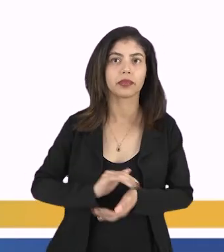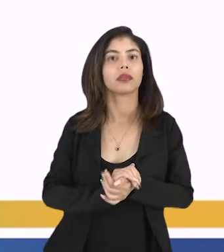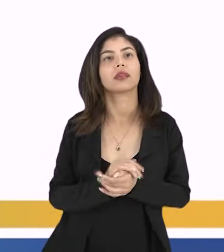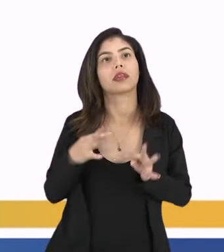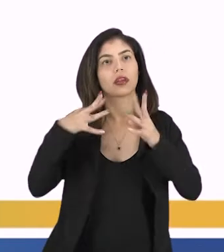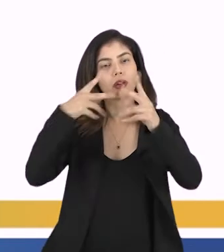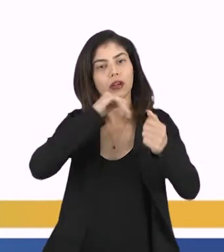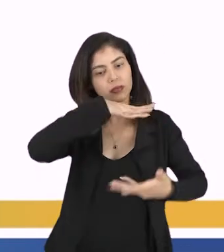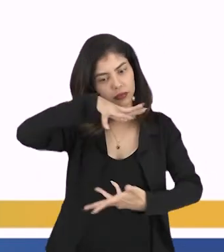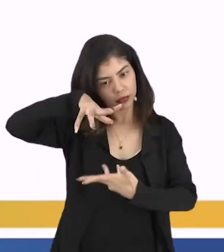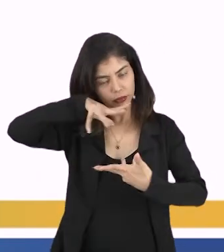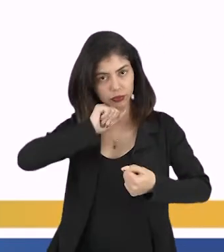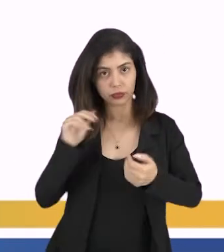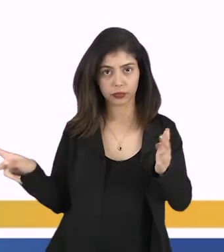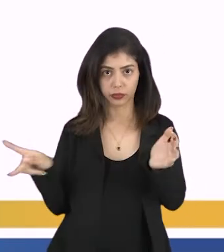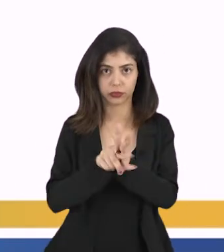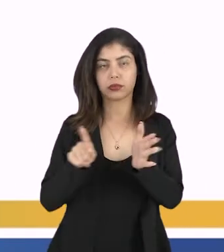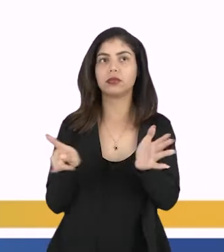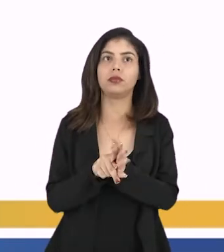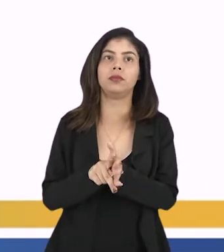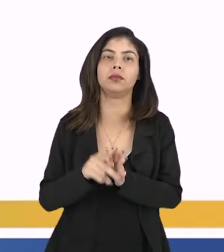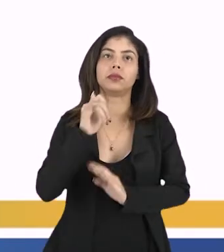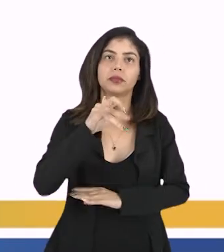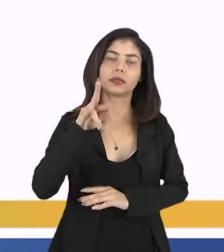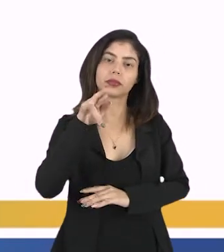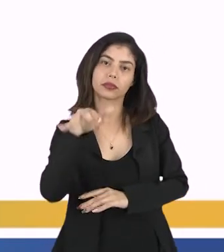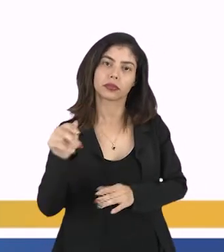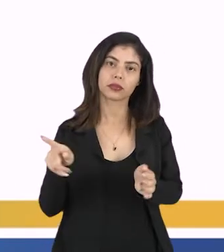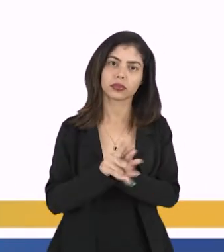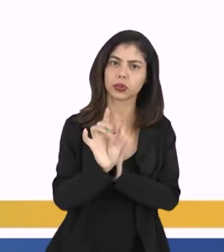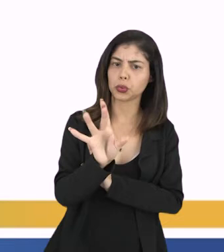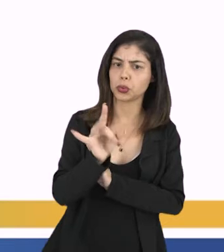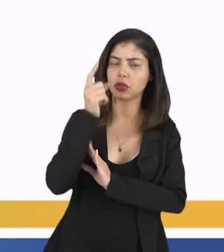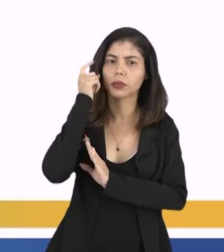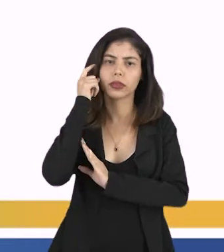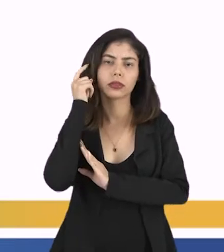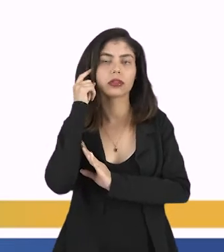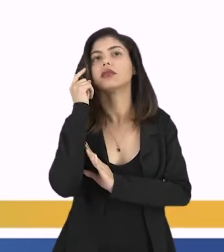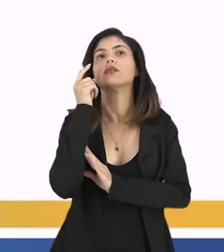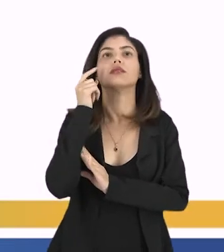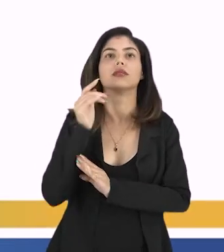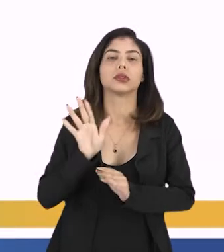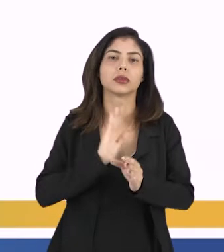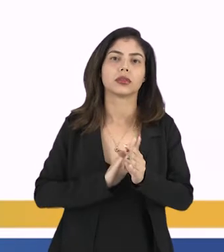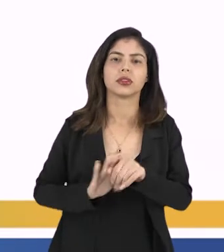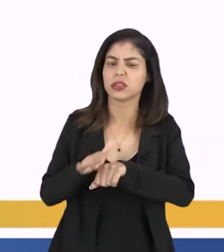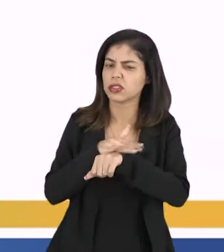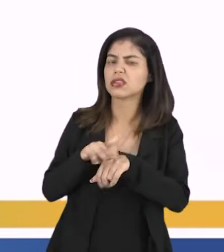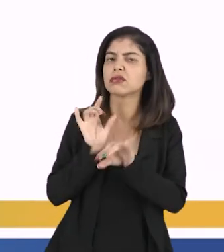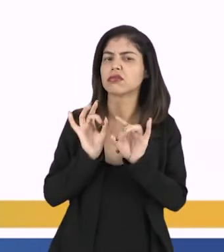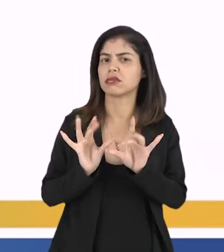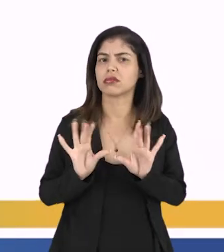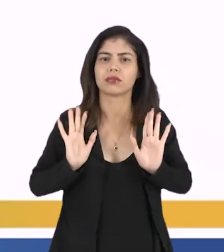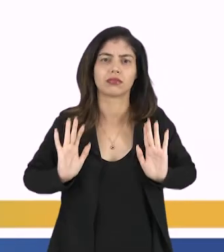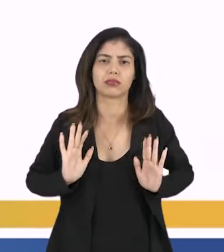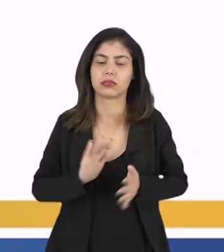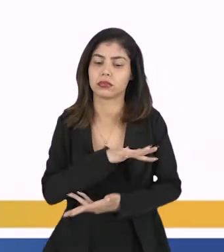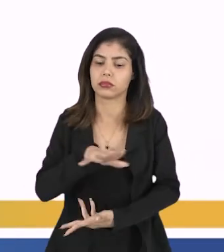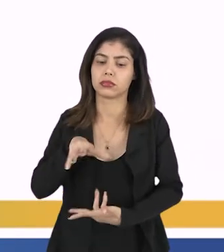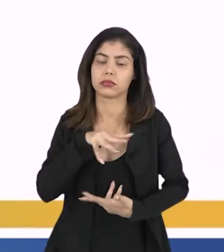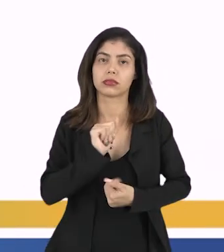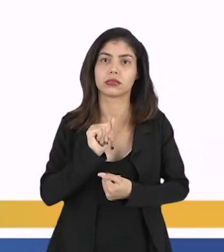que existe um mundo ideal, que a gente só pode pensar, um mundo suprassensível, e o mundo sensível, que é o mundo que a